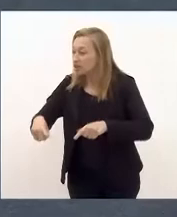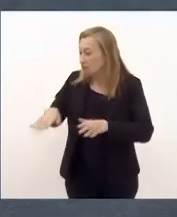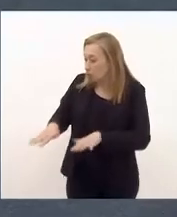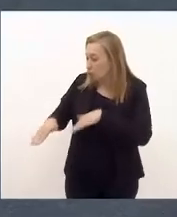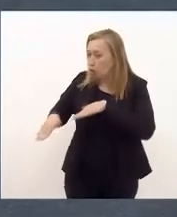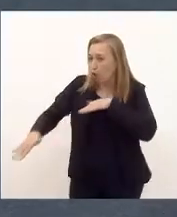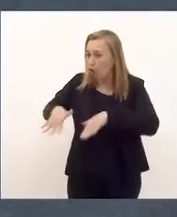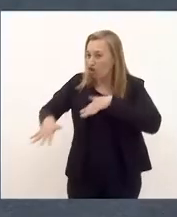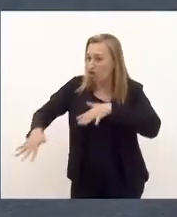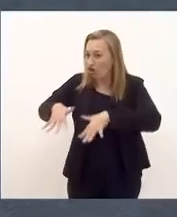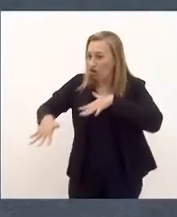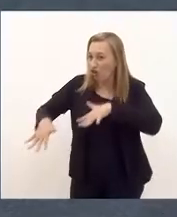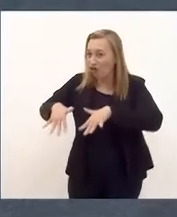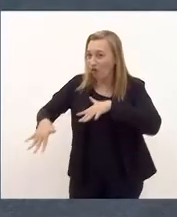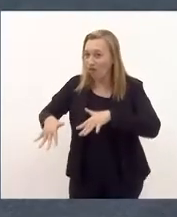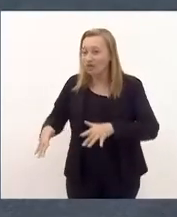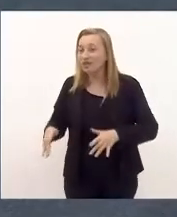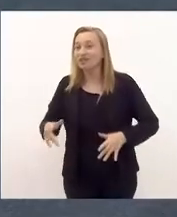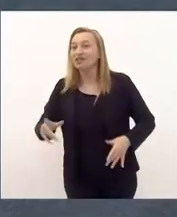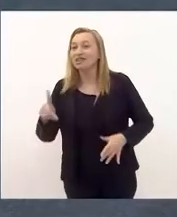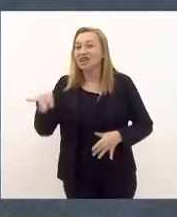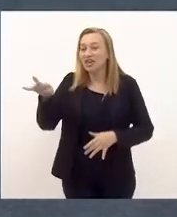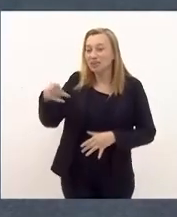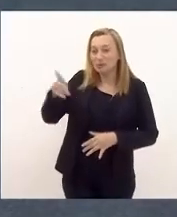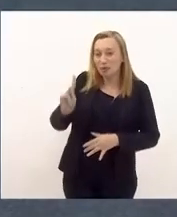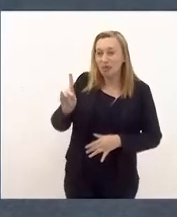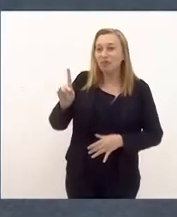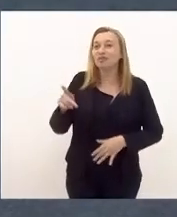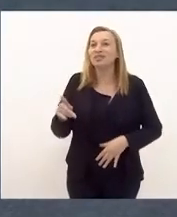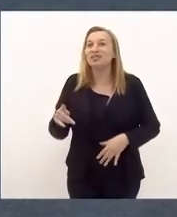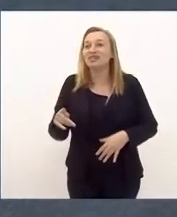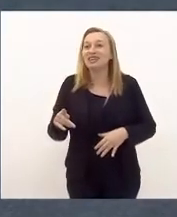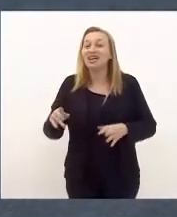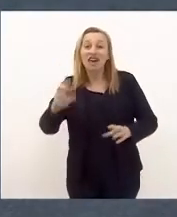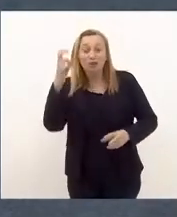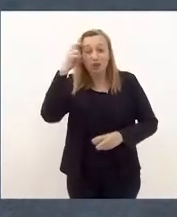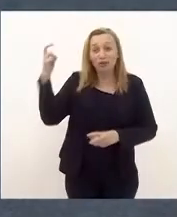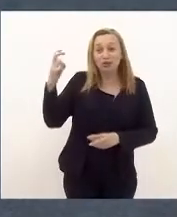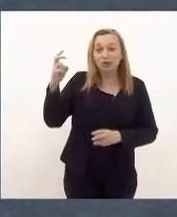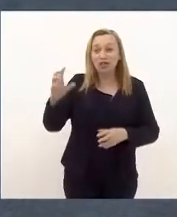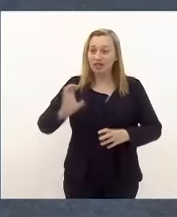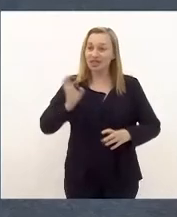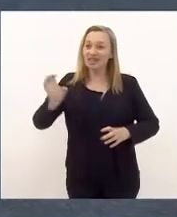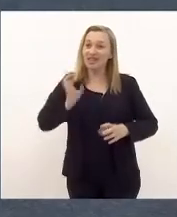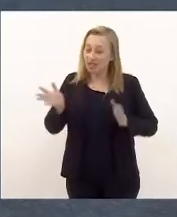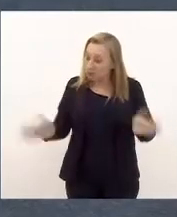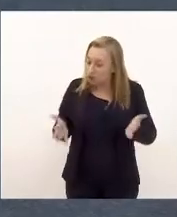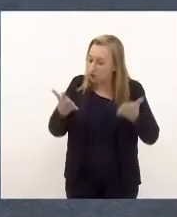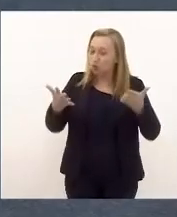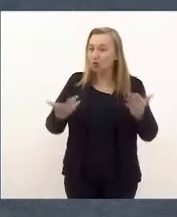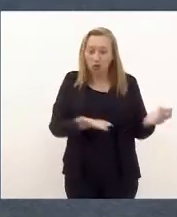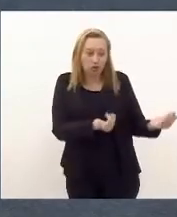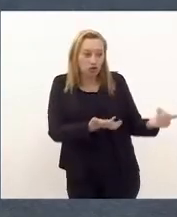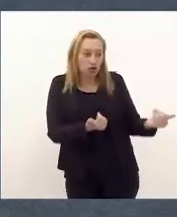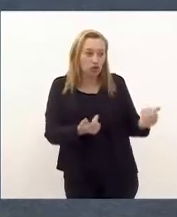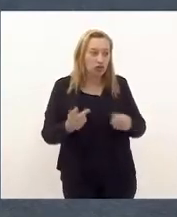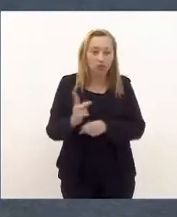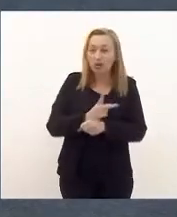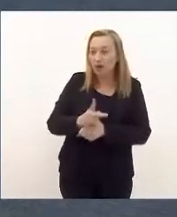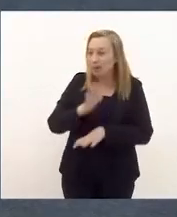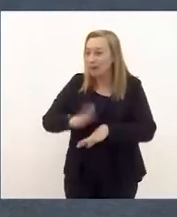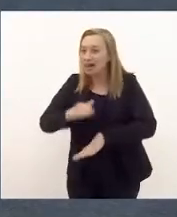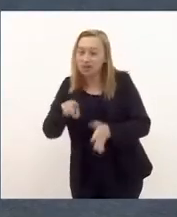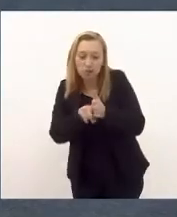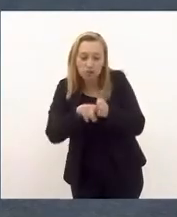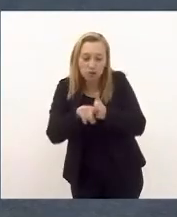o beatmaker, tem o grafite, tem o b-boy. É uma cultura rica que estimula a juventude a procurar mais pesquisas,